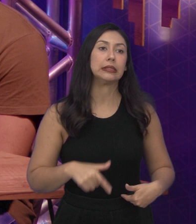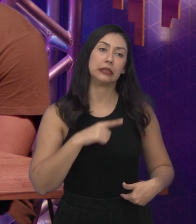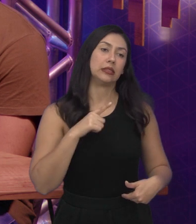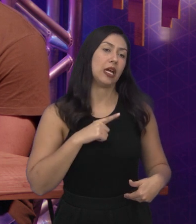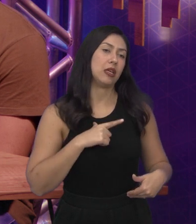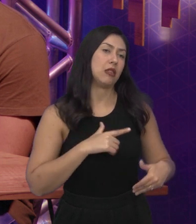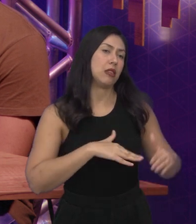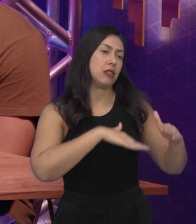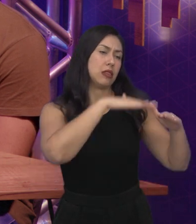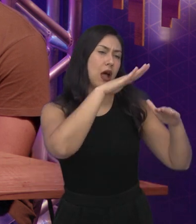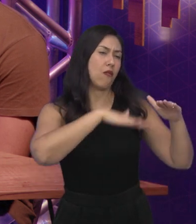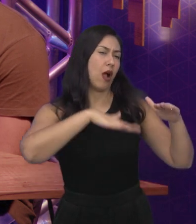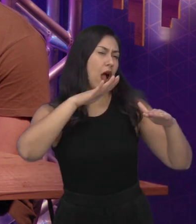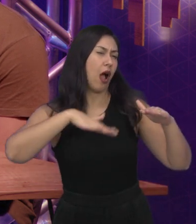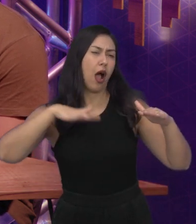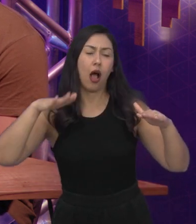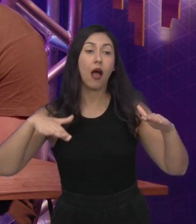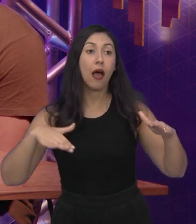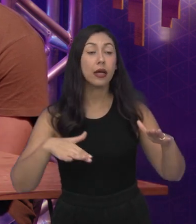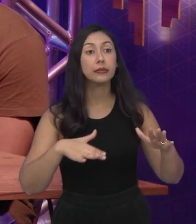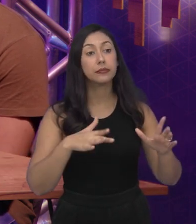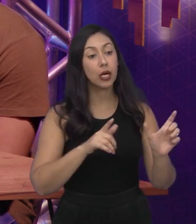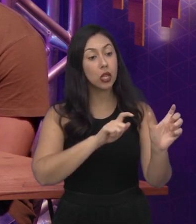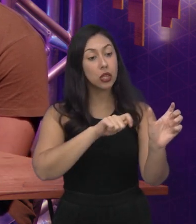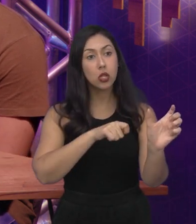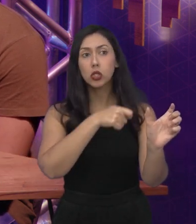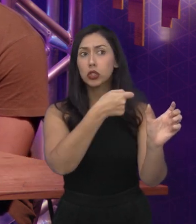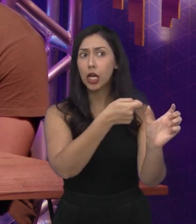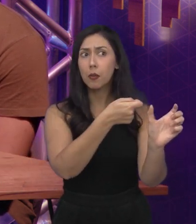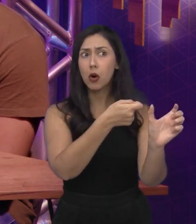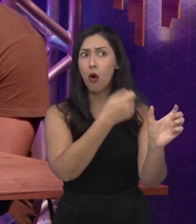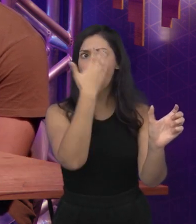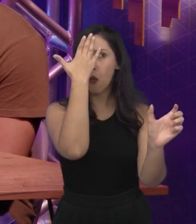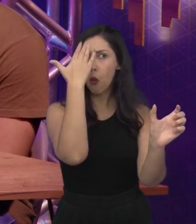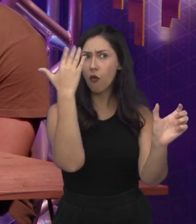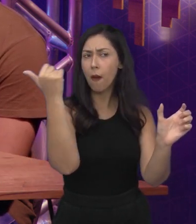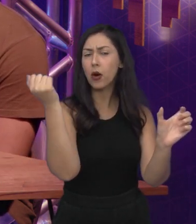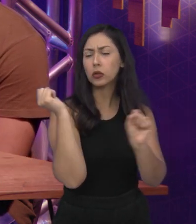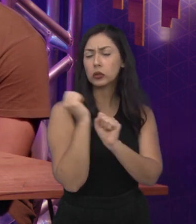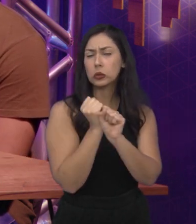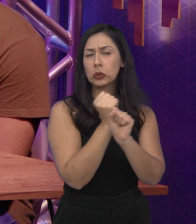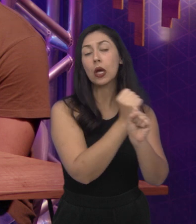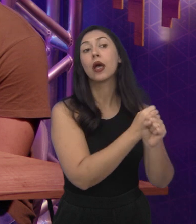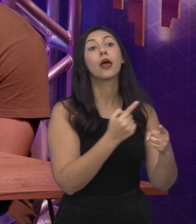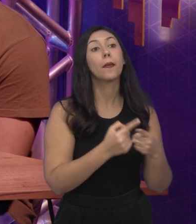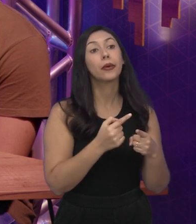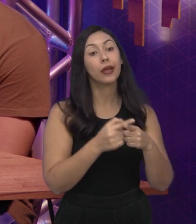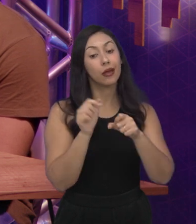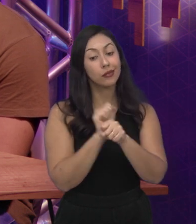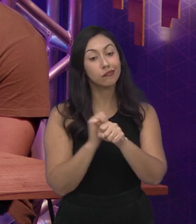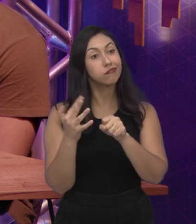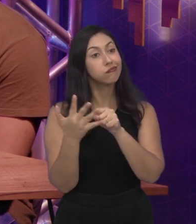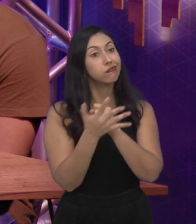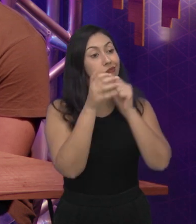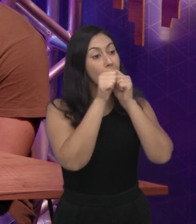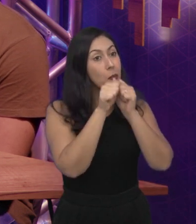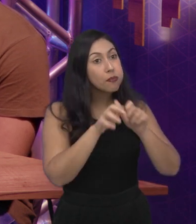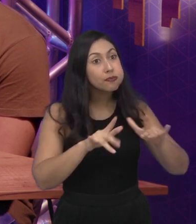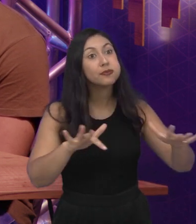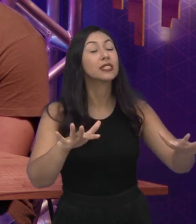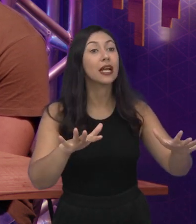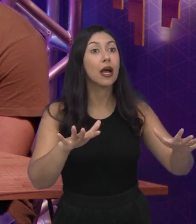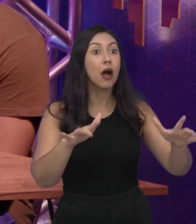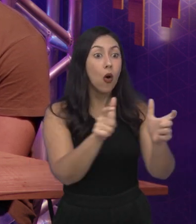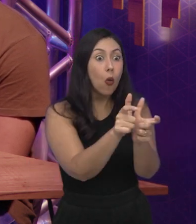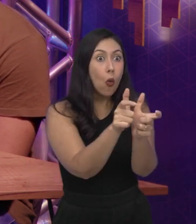existem vários níveis, né, de insegurança alimentar. E esse termo, ele ficou bem mais conhecido nos últimos anos, né, por conta da pandemia, em